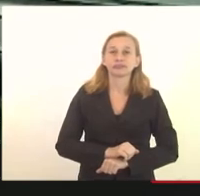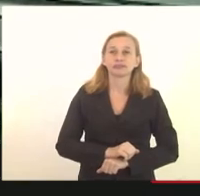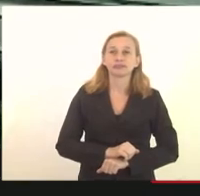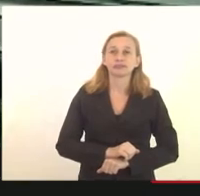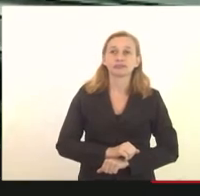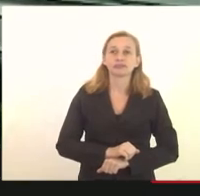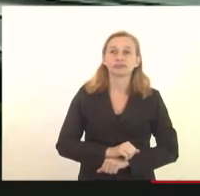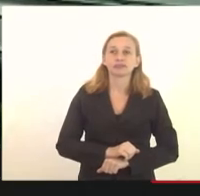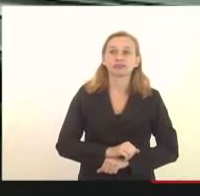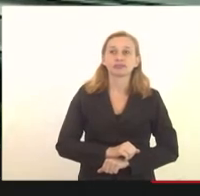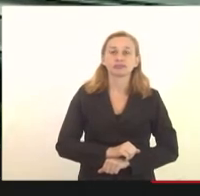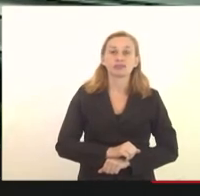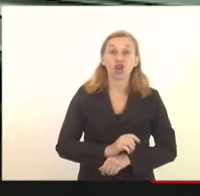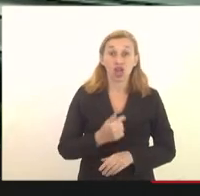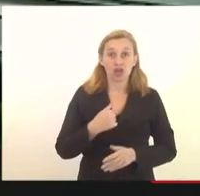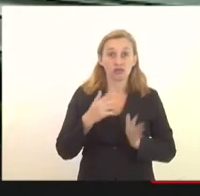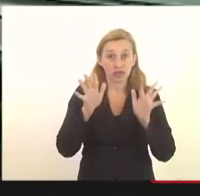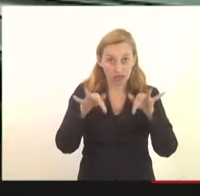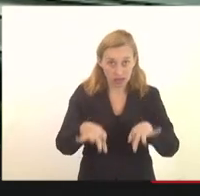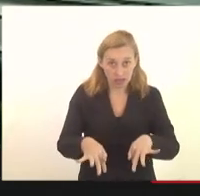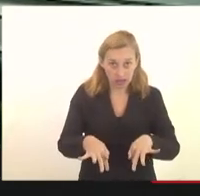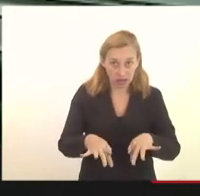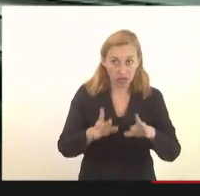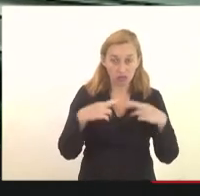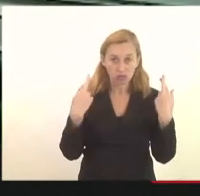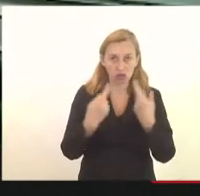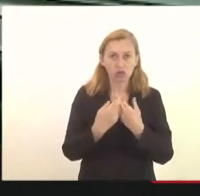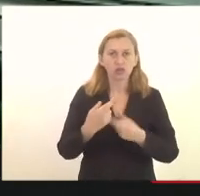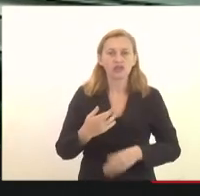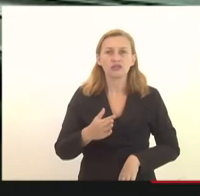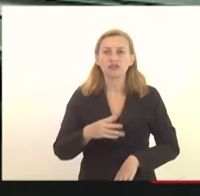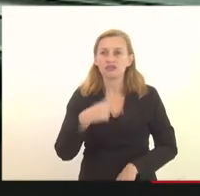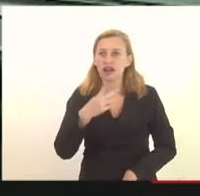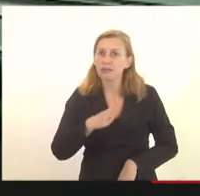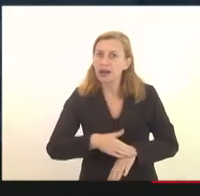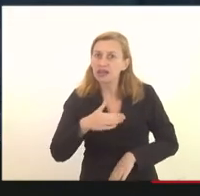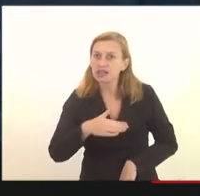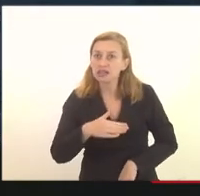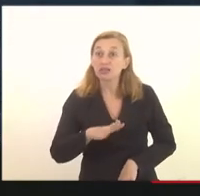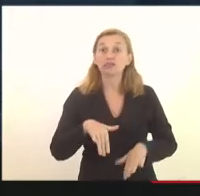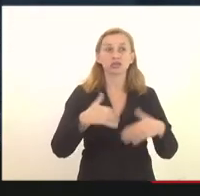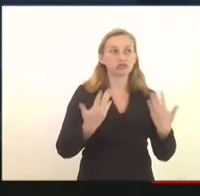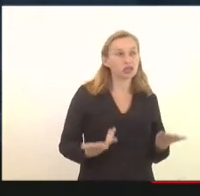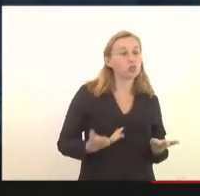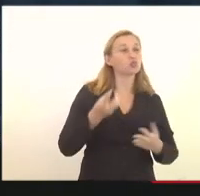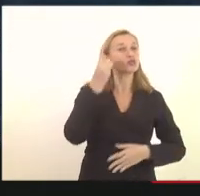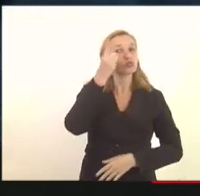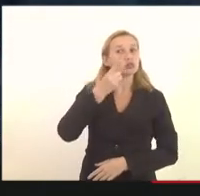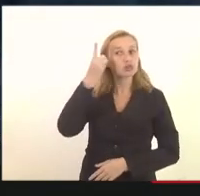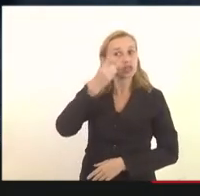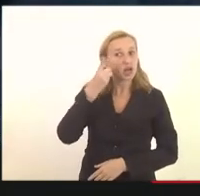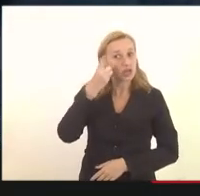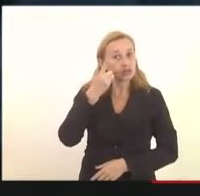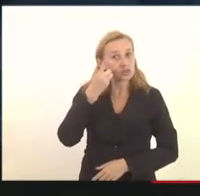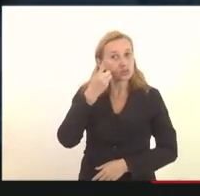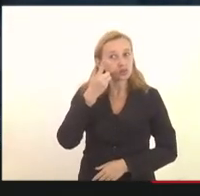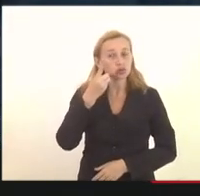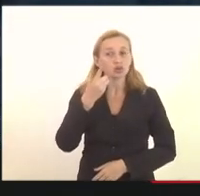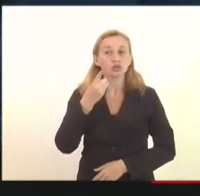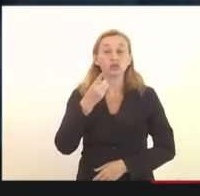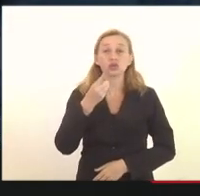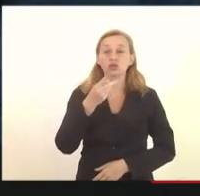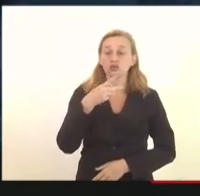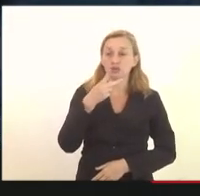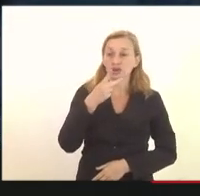sendo assim, eu vou dar por encerrada a reunião. Alguma questão a mais? Então, deputado, só uma pequena